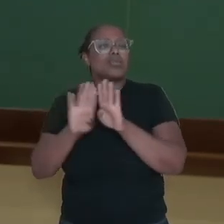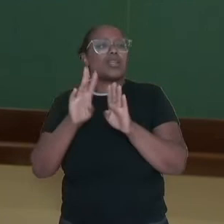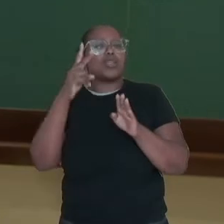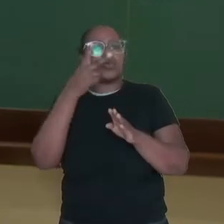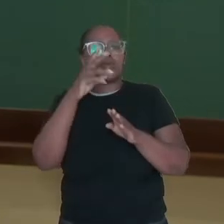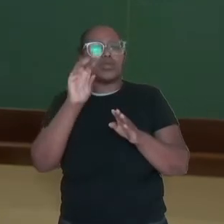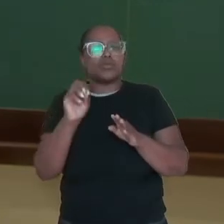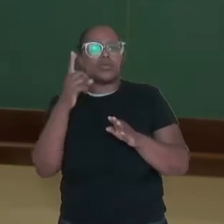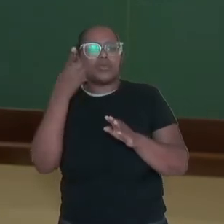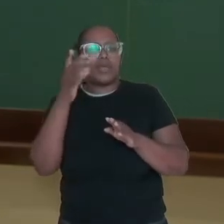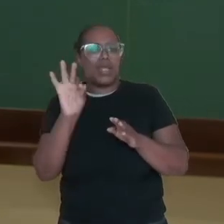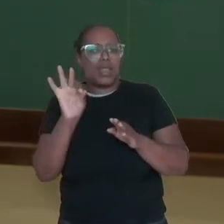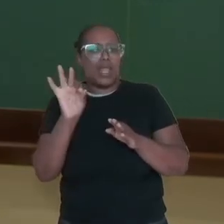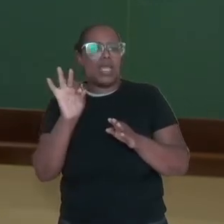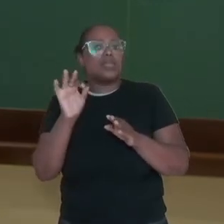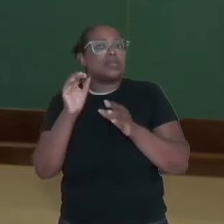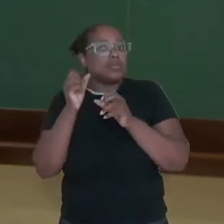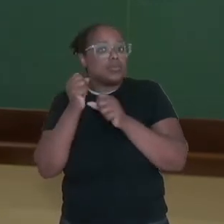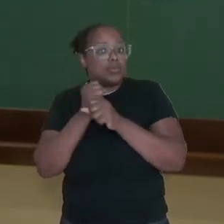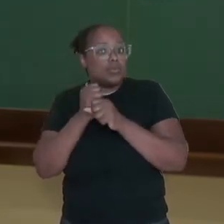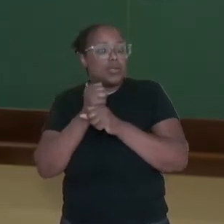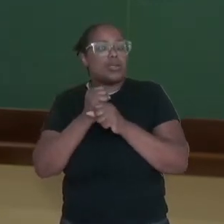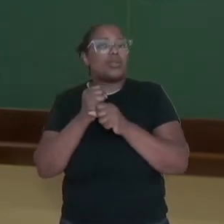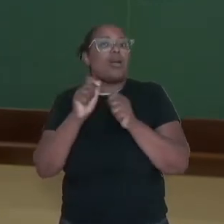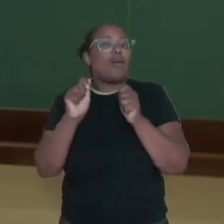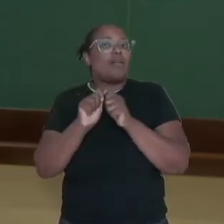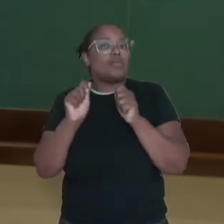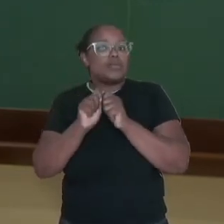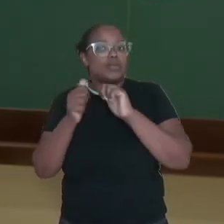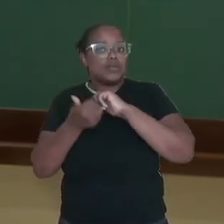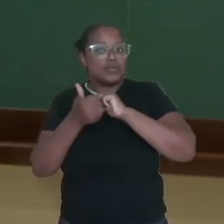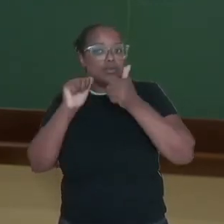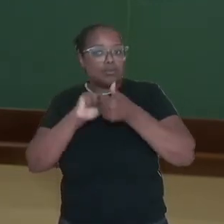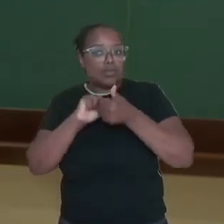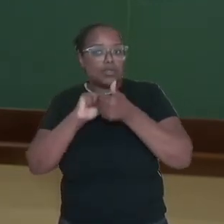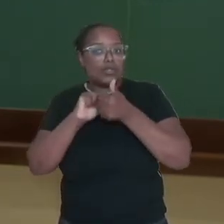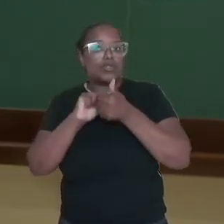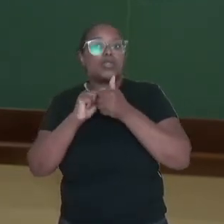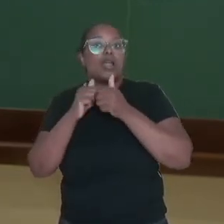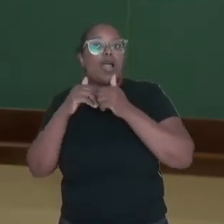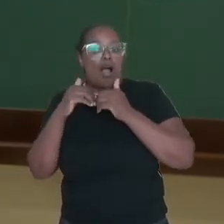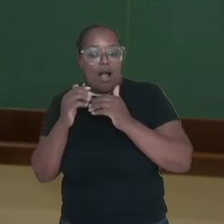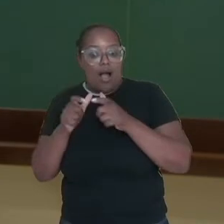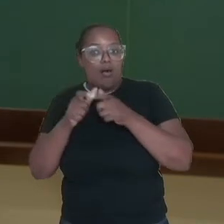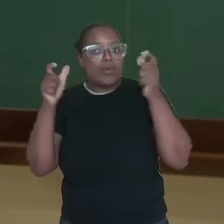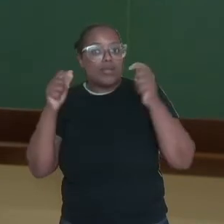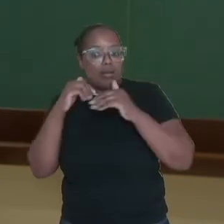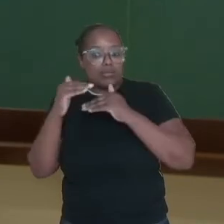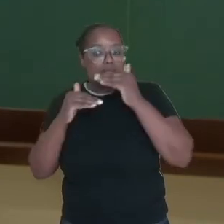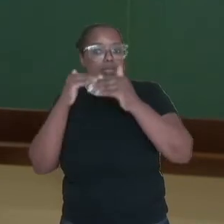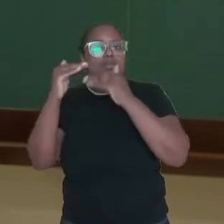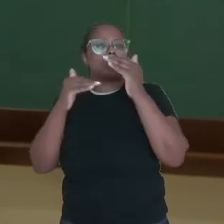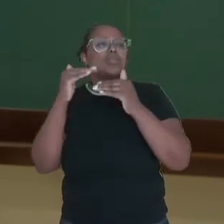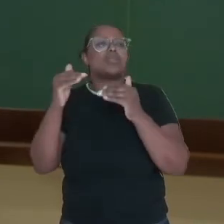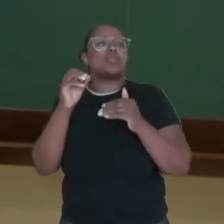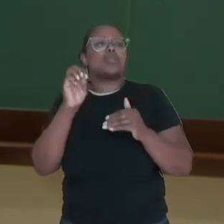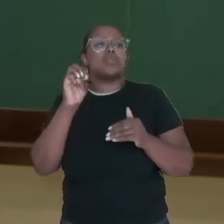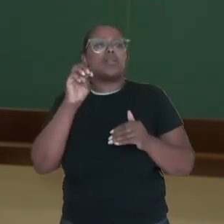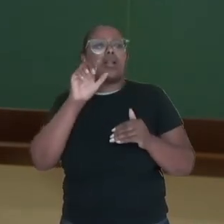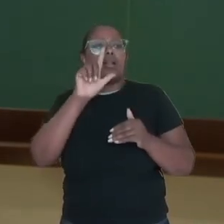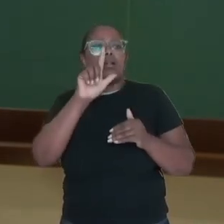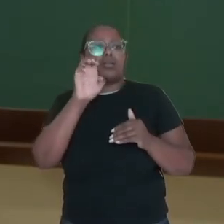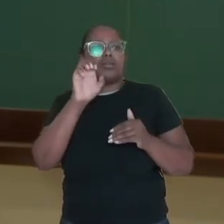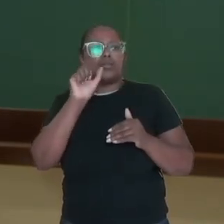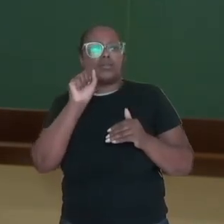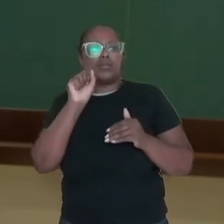a popularização do streaming fez o esporte eletrônico crescer. Em 2016, League of Legends, ou LoL,